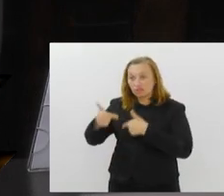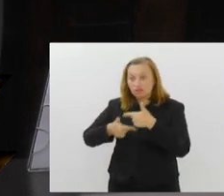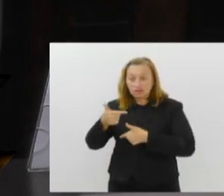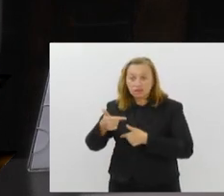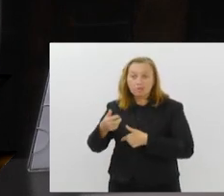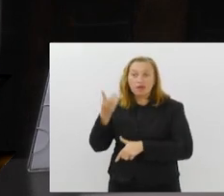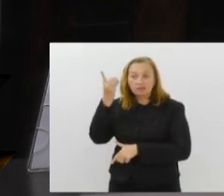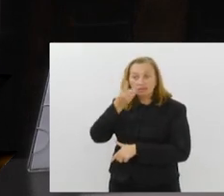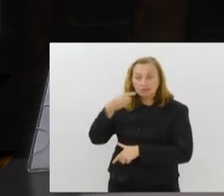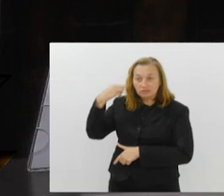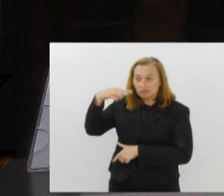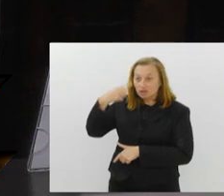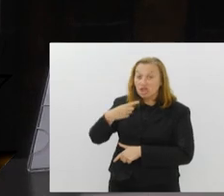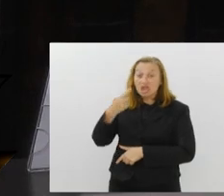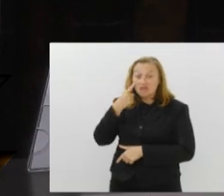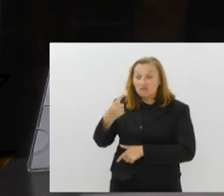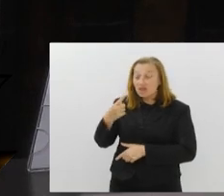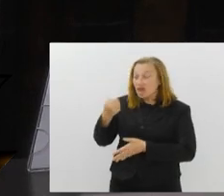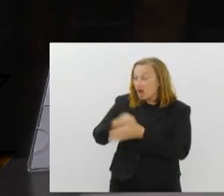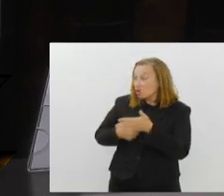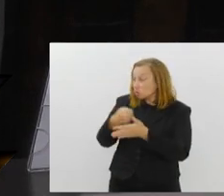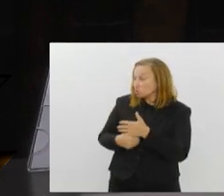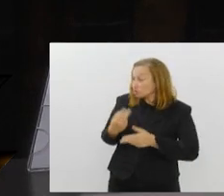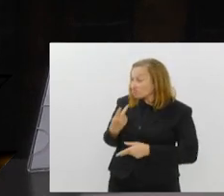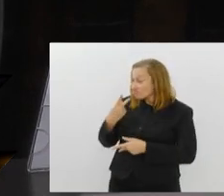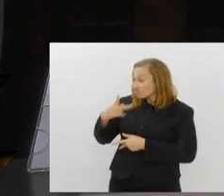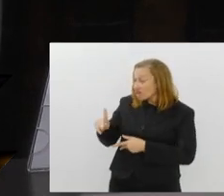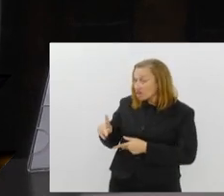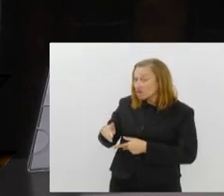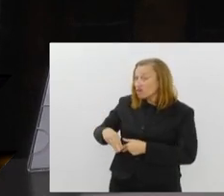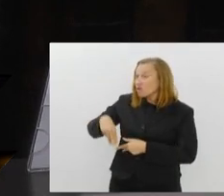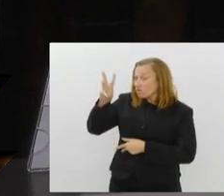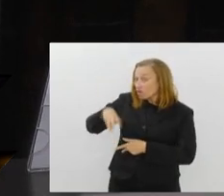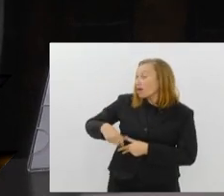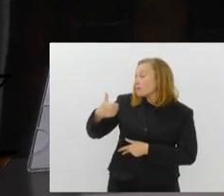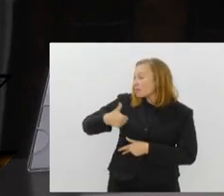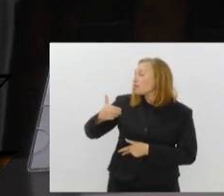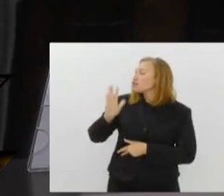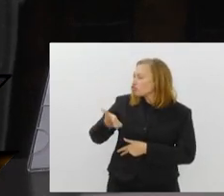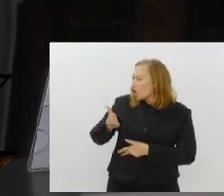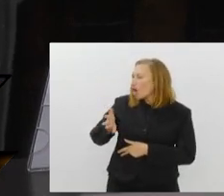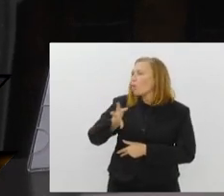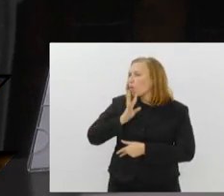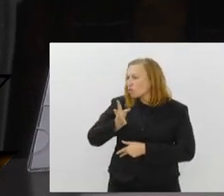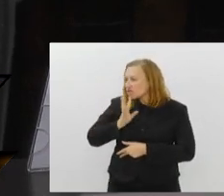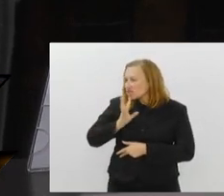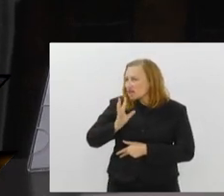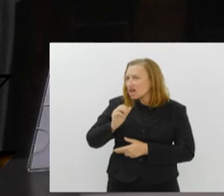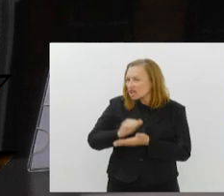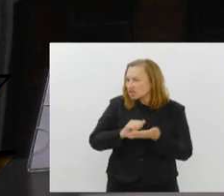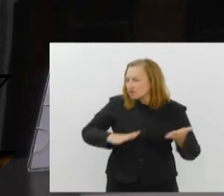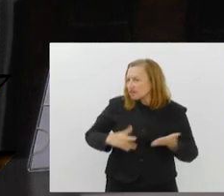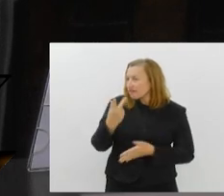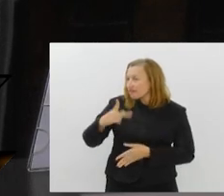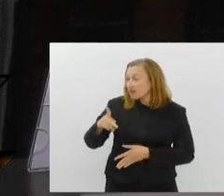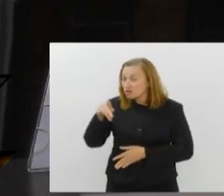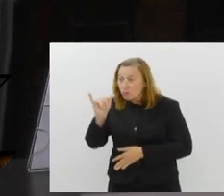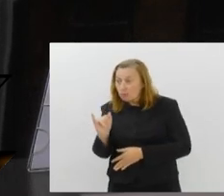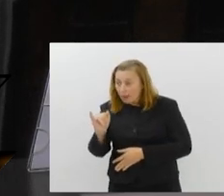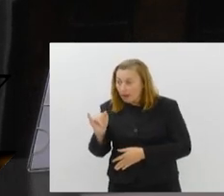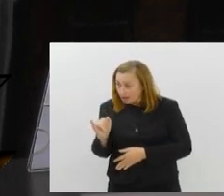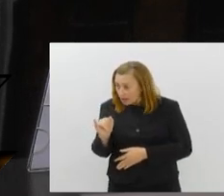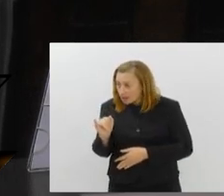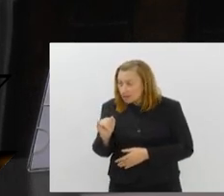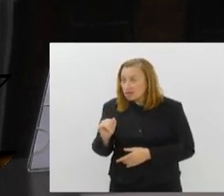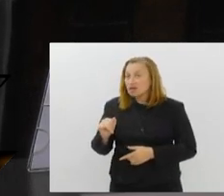e ver a luta do Fernando com quem eu primeiro já conhecia a atividade do pai né o pai um advogado